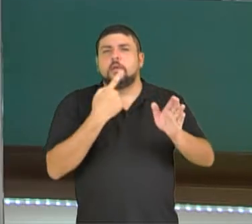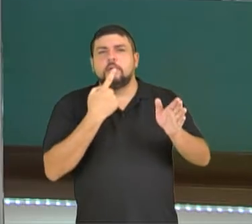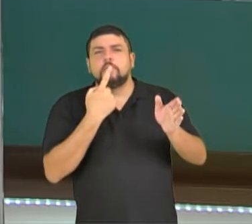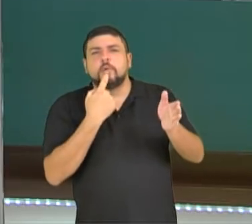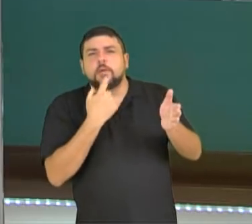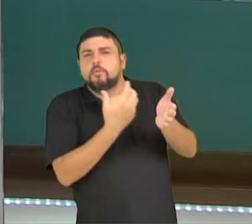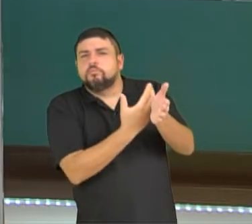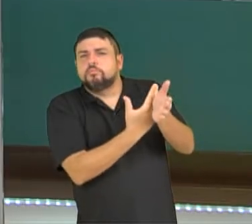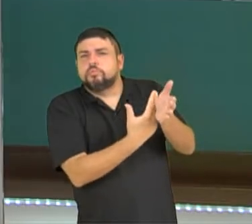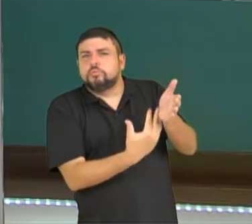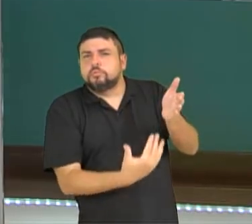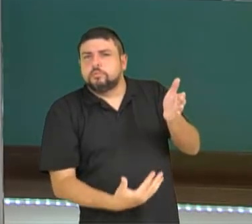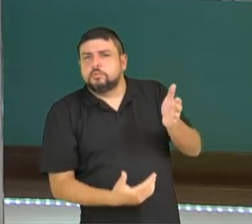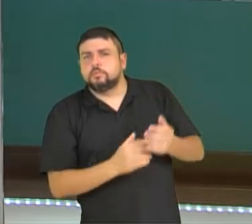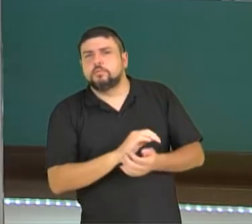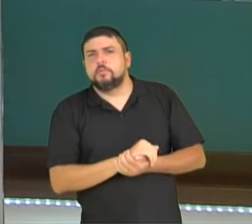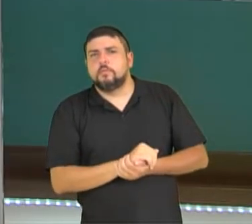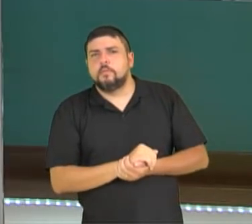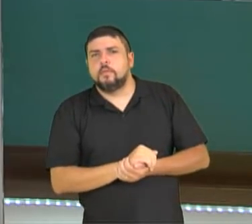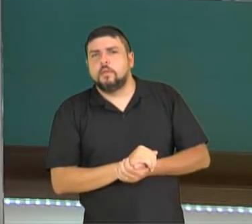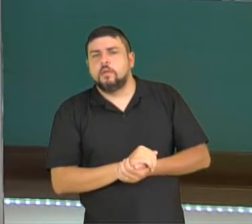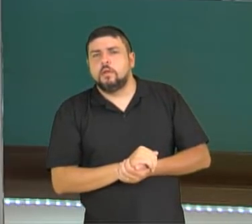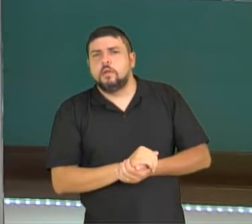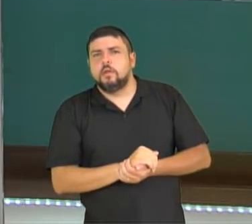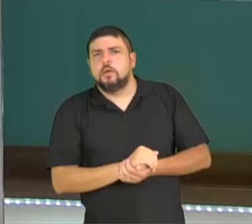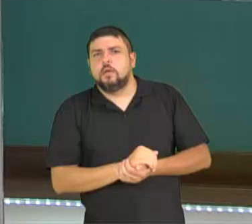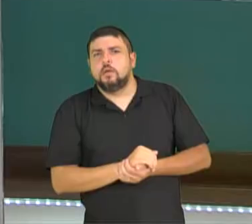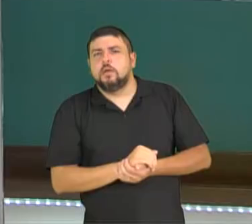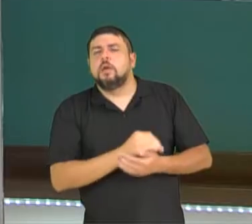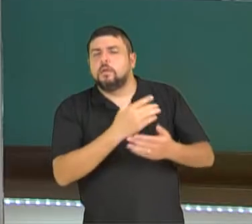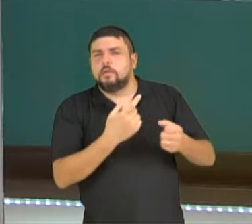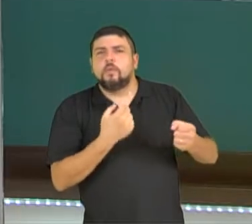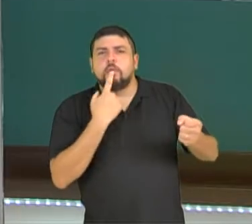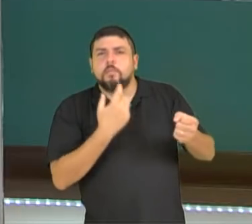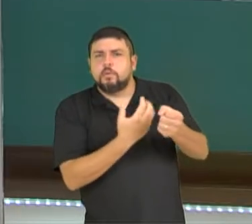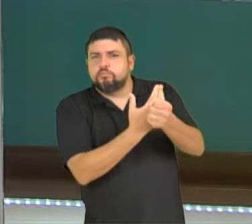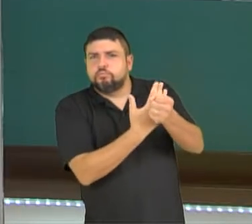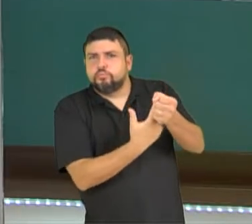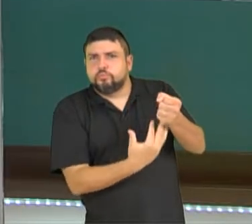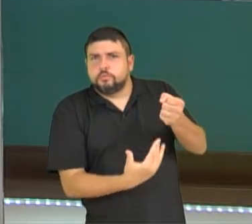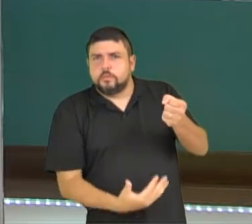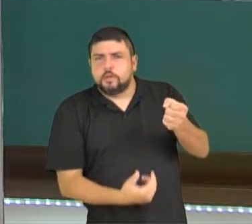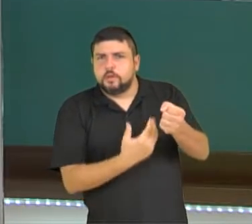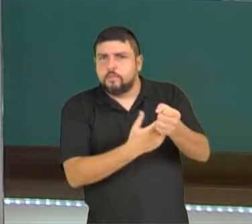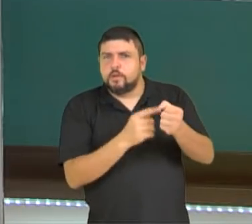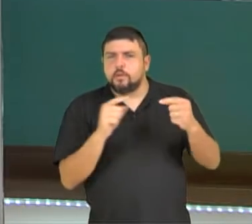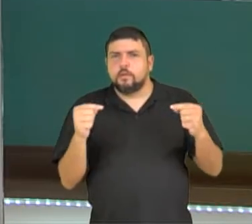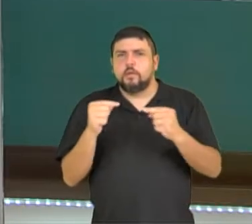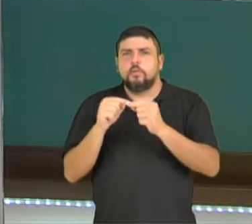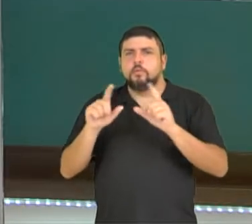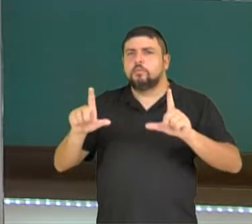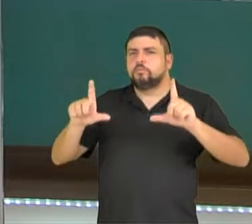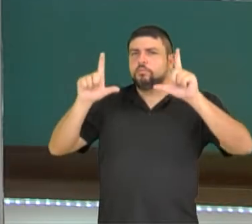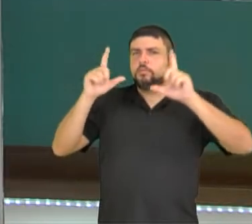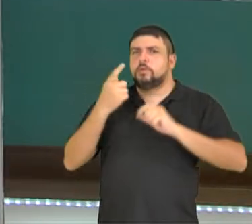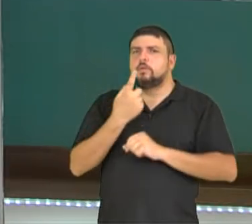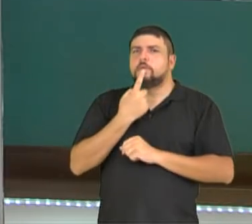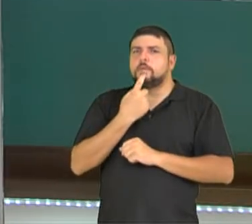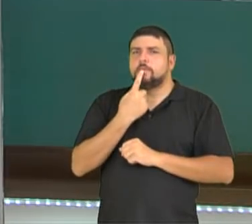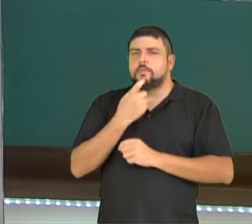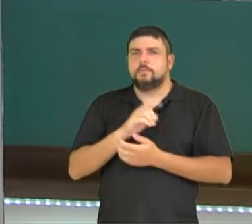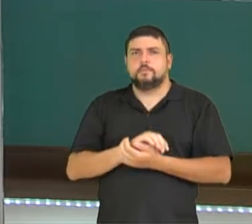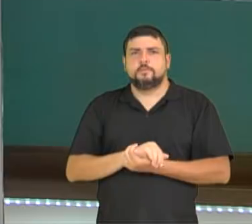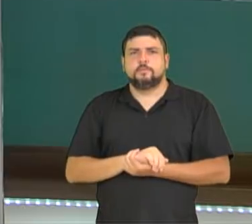né? Doação de sangue. Então, o cartaz tem aí a predominância dessa cor, desses tons de vermelho.